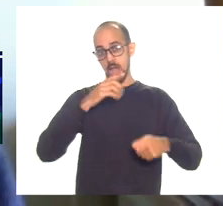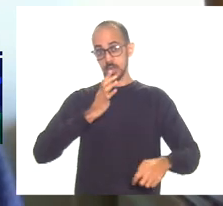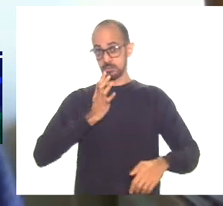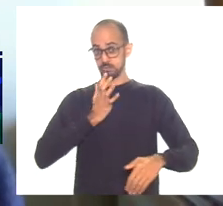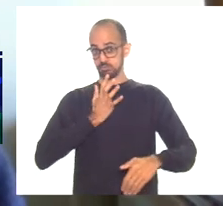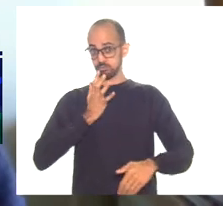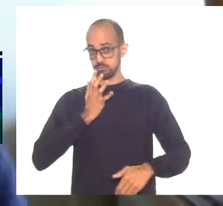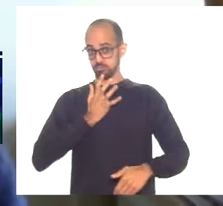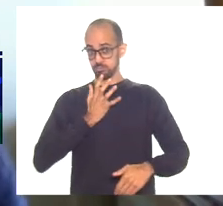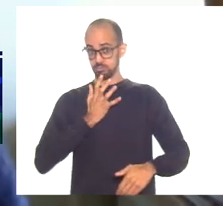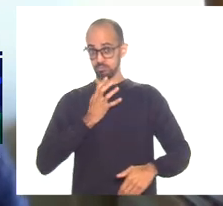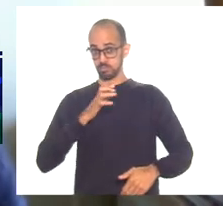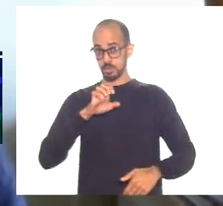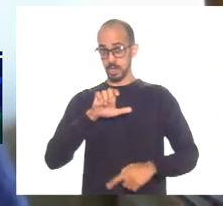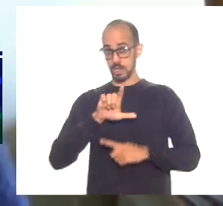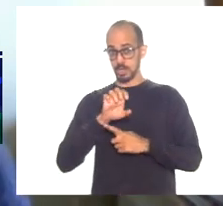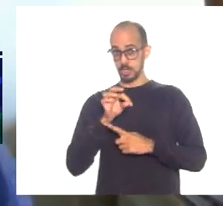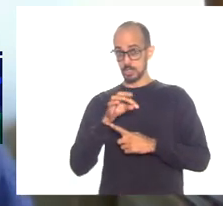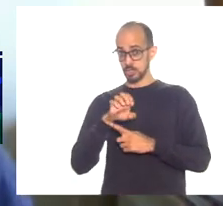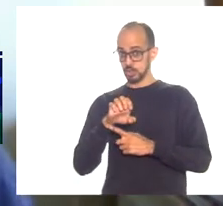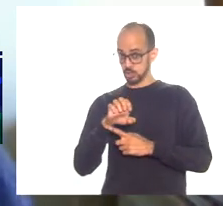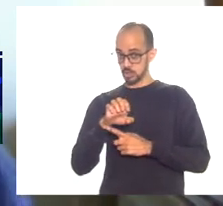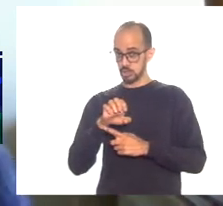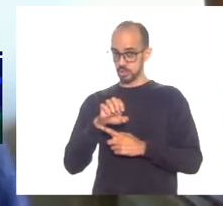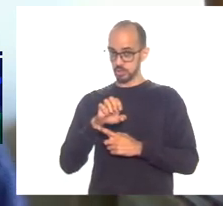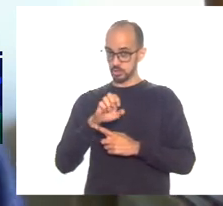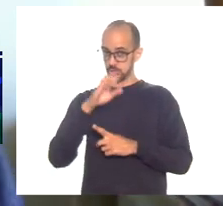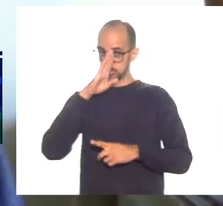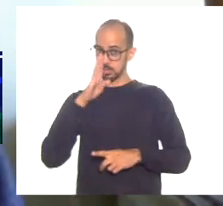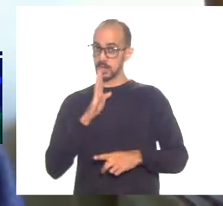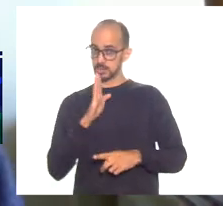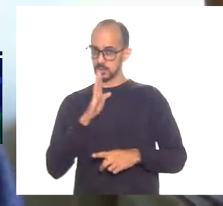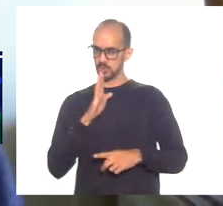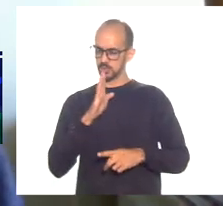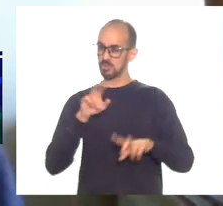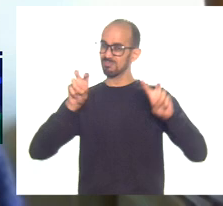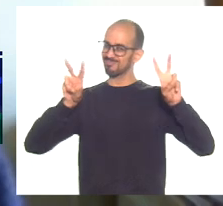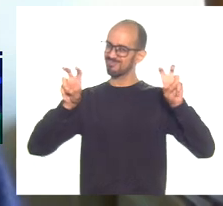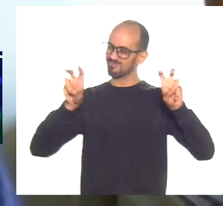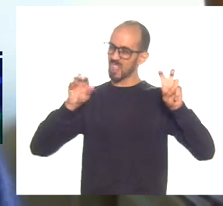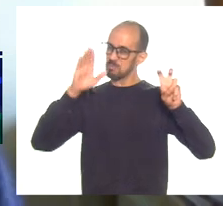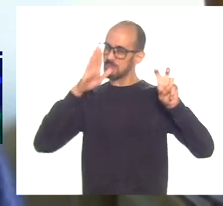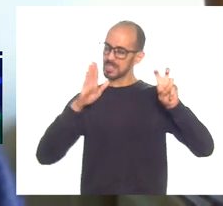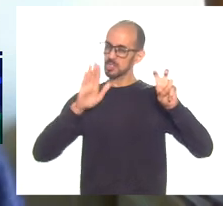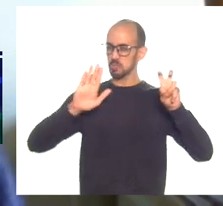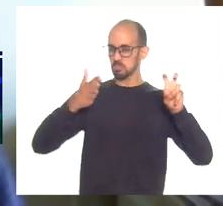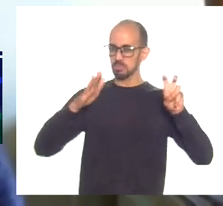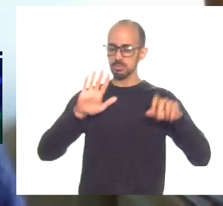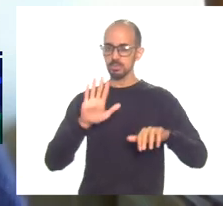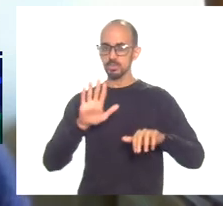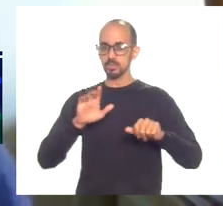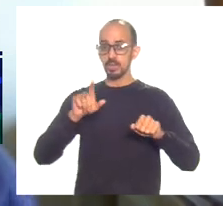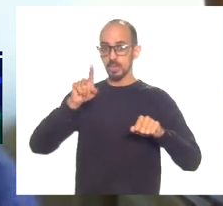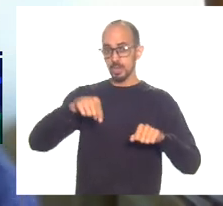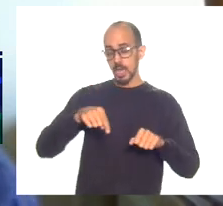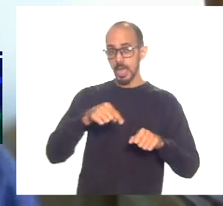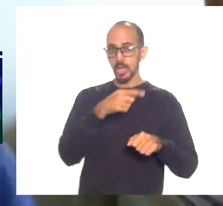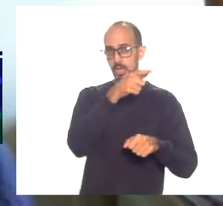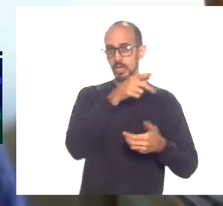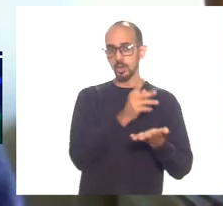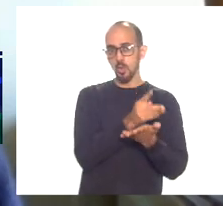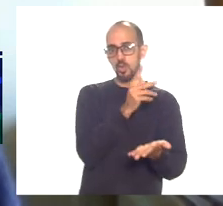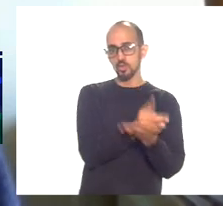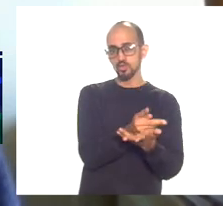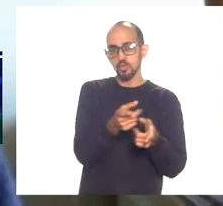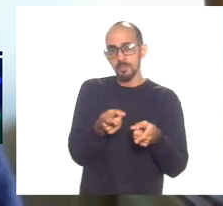no sentido entre aspas brasileiras de que ele continua um privatista